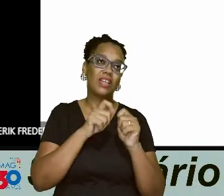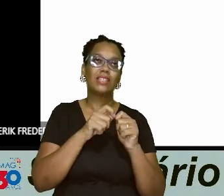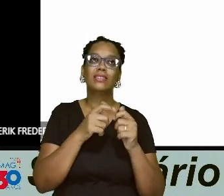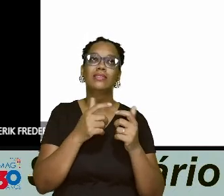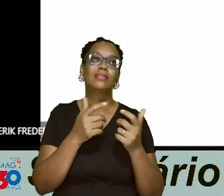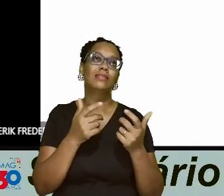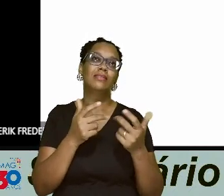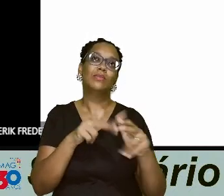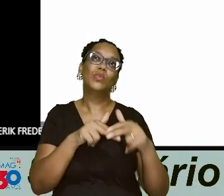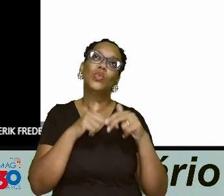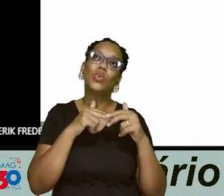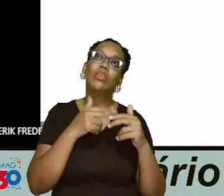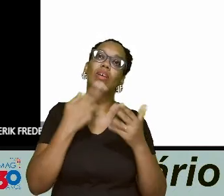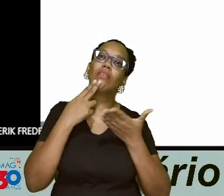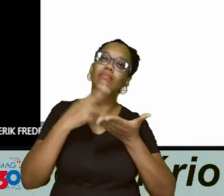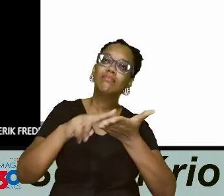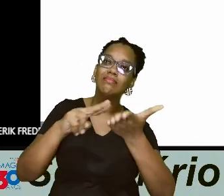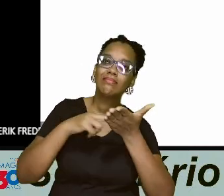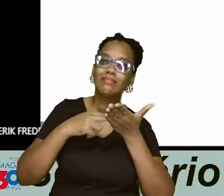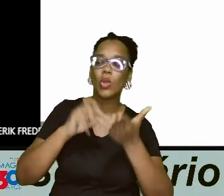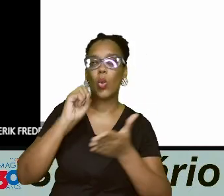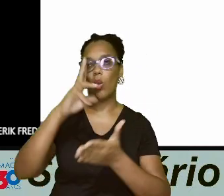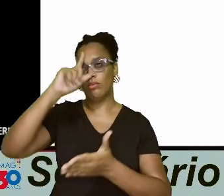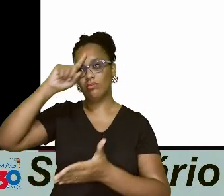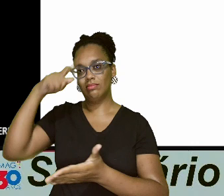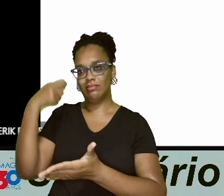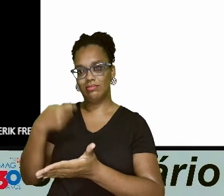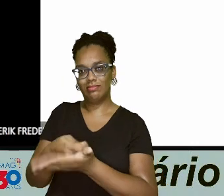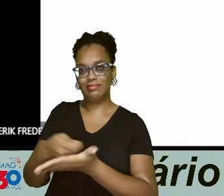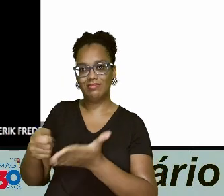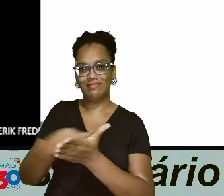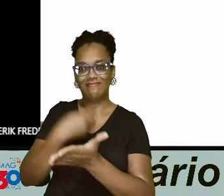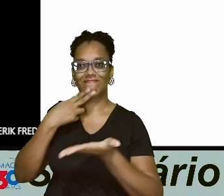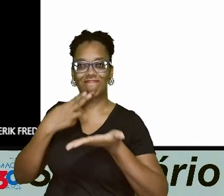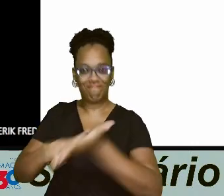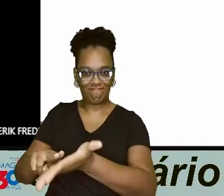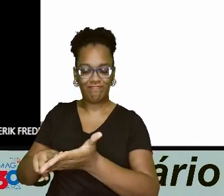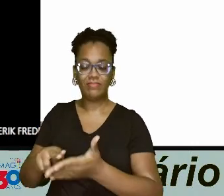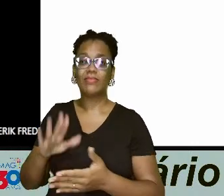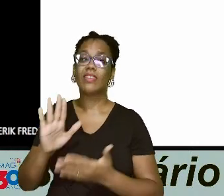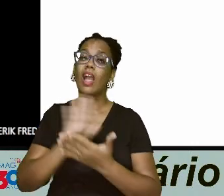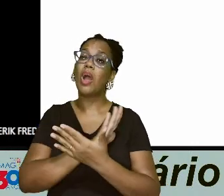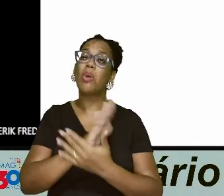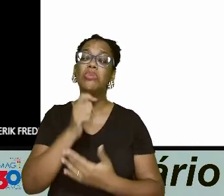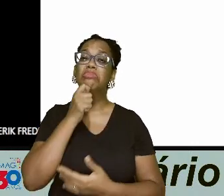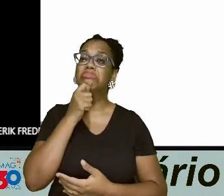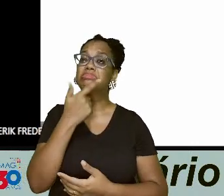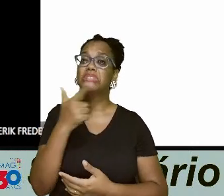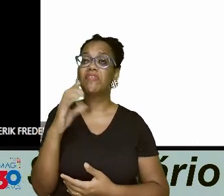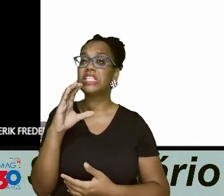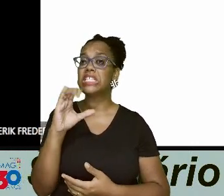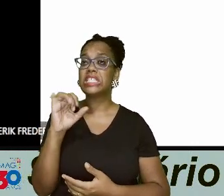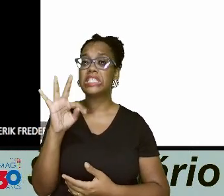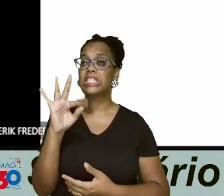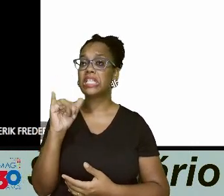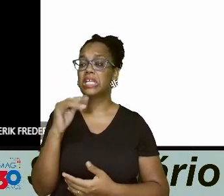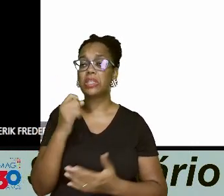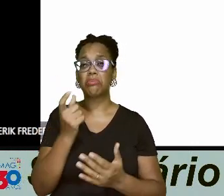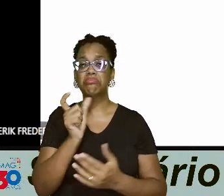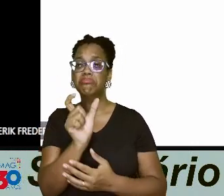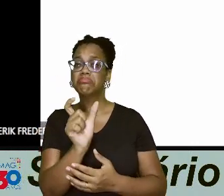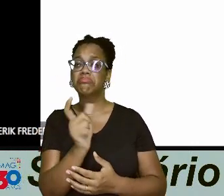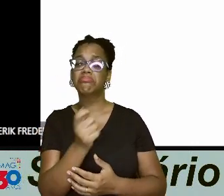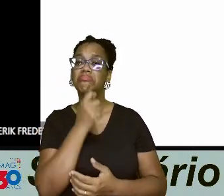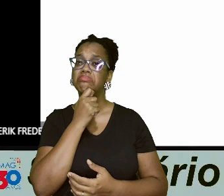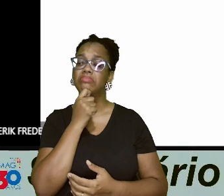ou por correspondência ou por mandado. Em outros casos não chegou a haver citação, mas deve-se lembrar o seguinte,